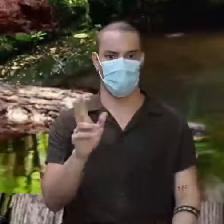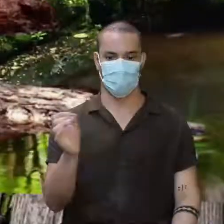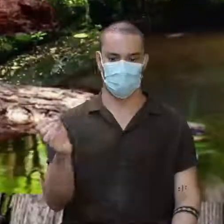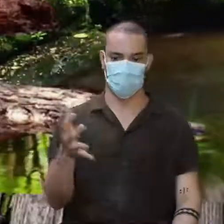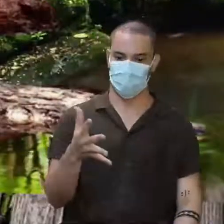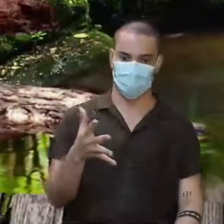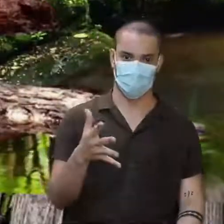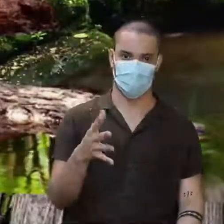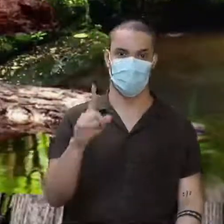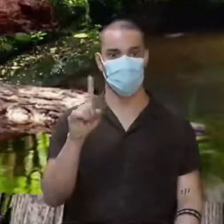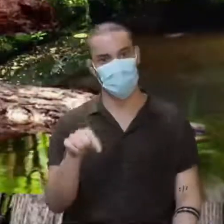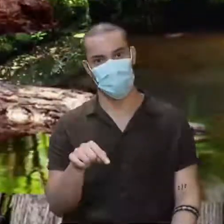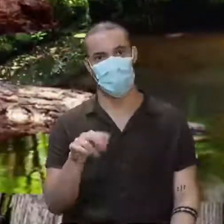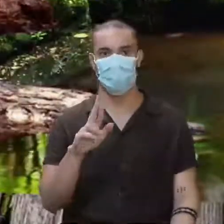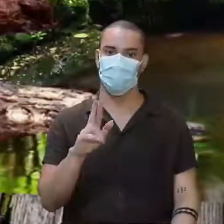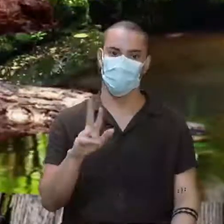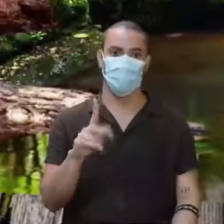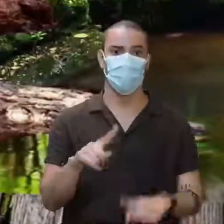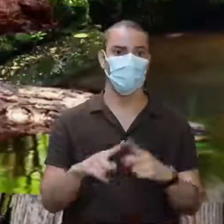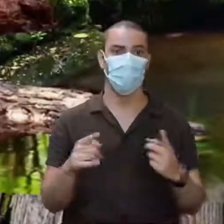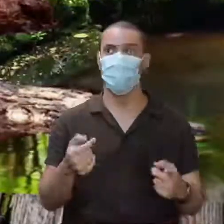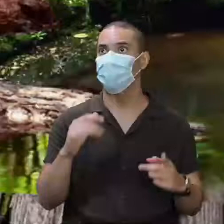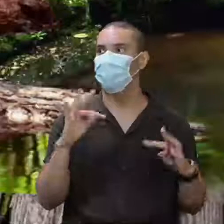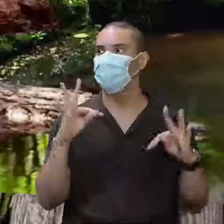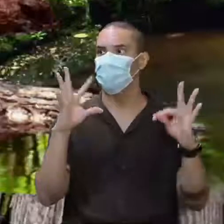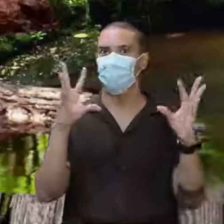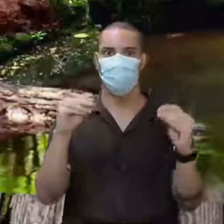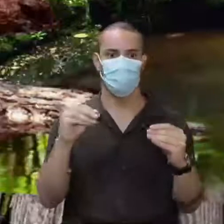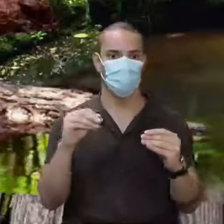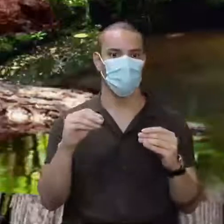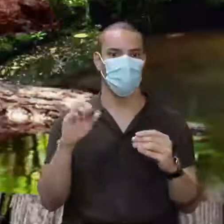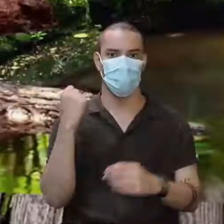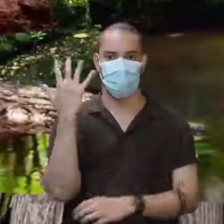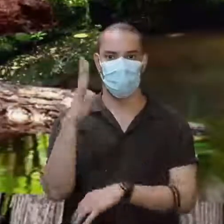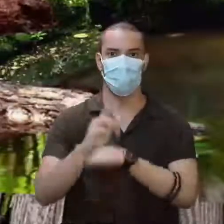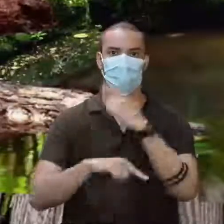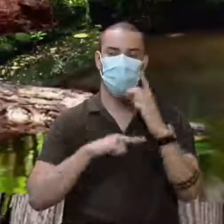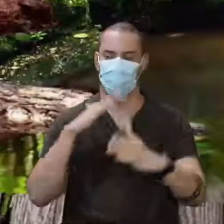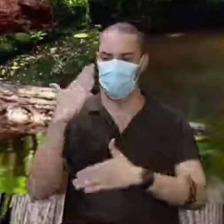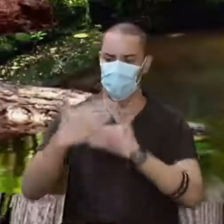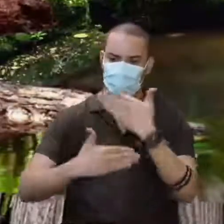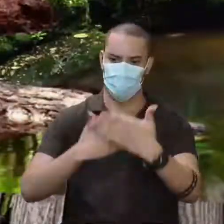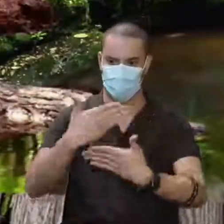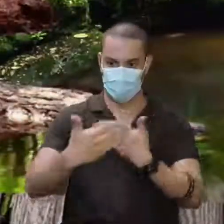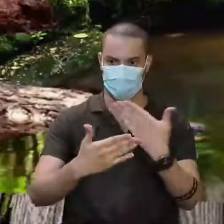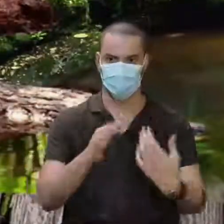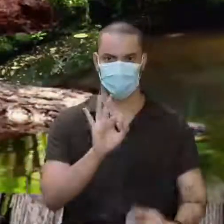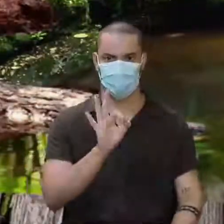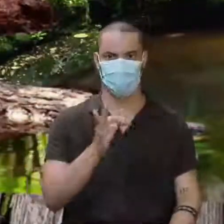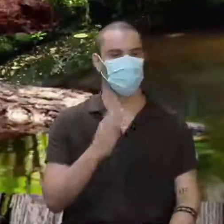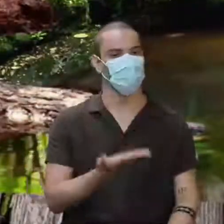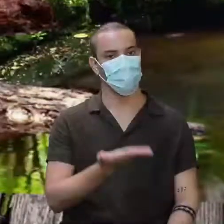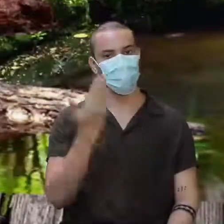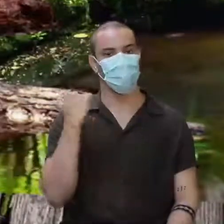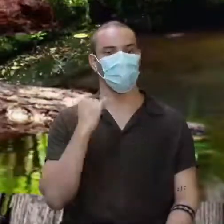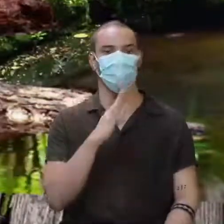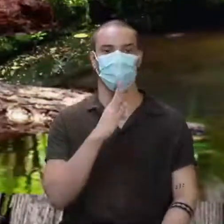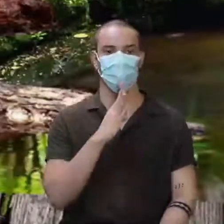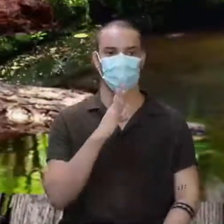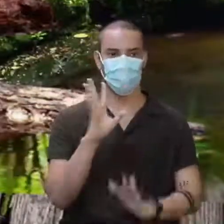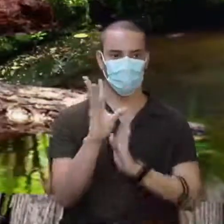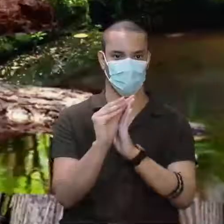renovável. Mas tudo na natureza está aí sempre passando por esses processos, tá bom? Então, vamos conhecer o